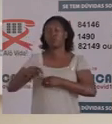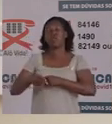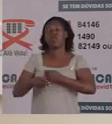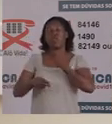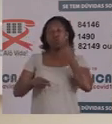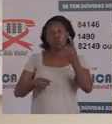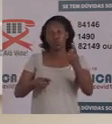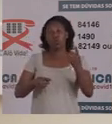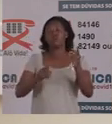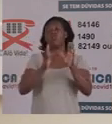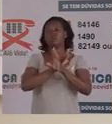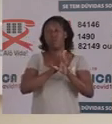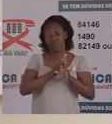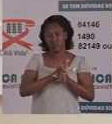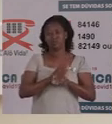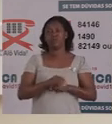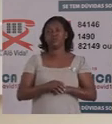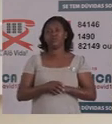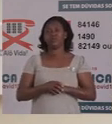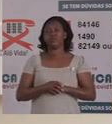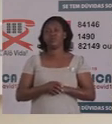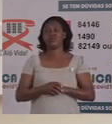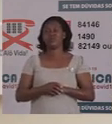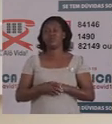Fungi. O próximo slide, por favor.